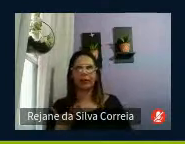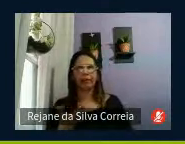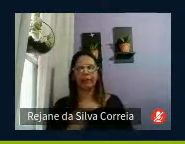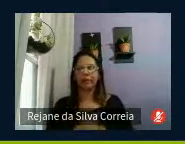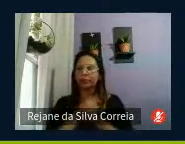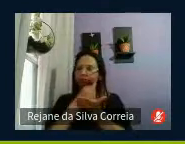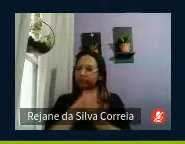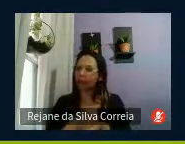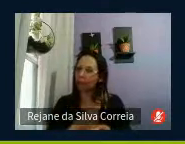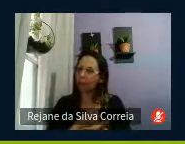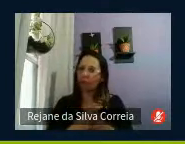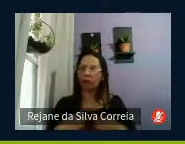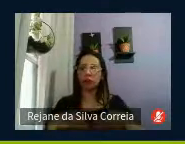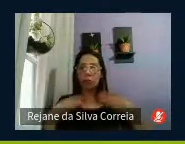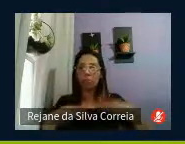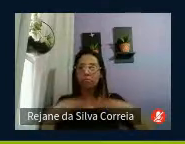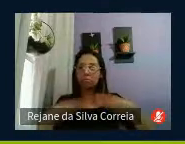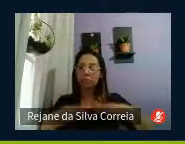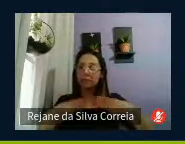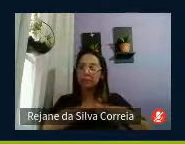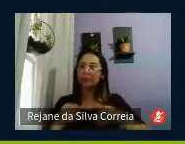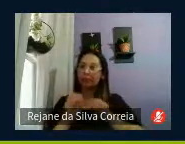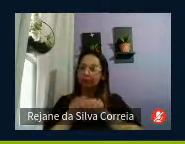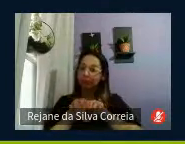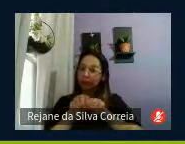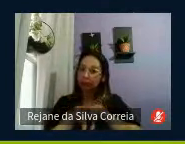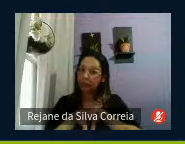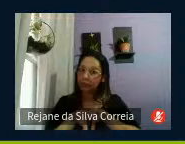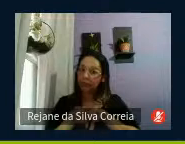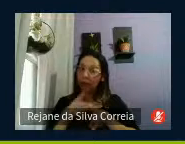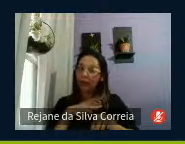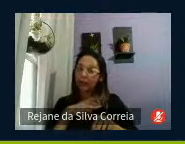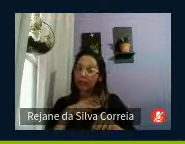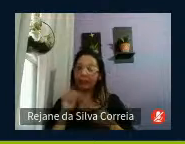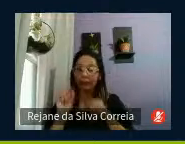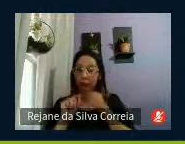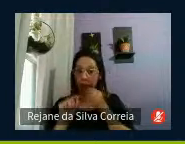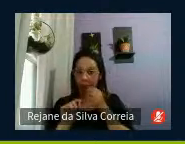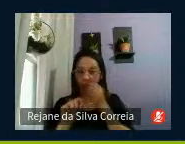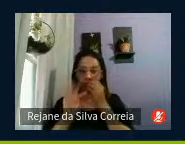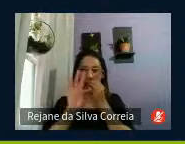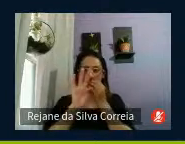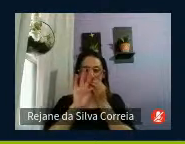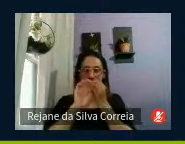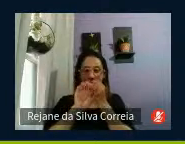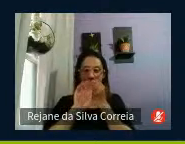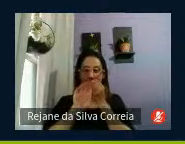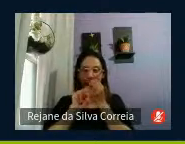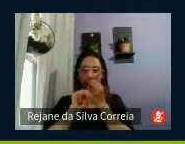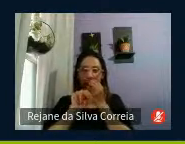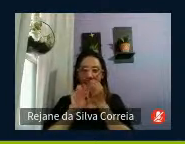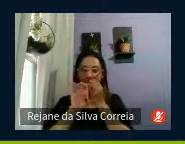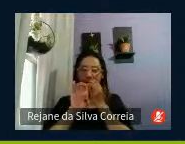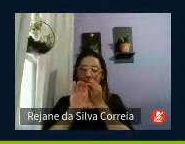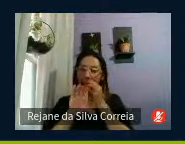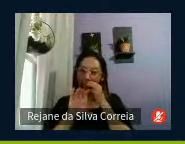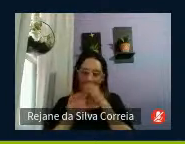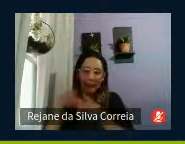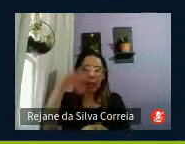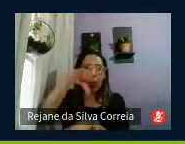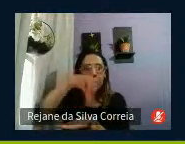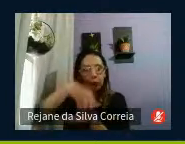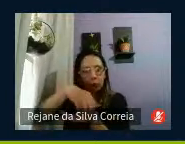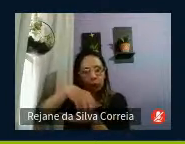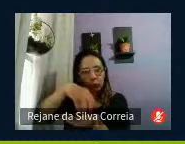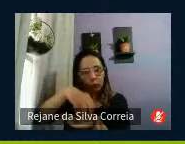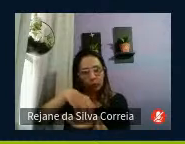no Ministério da Educação e descobrimos o TECNEP, que era um núcleo do MEC, que dava suporte